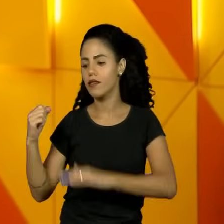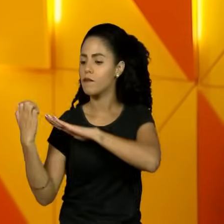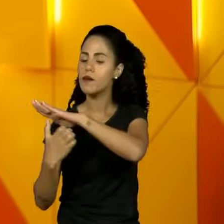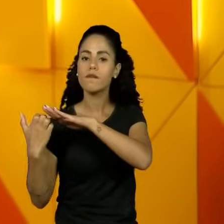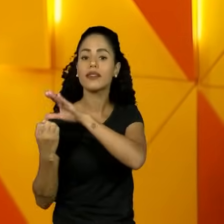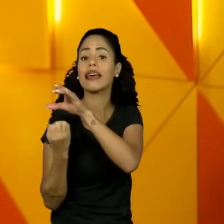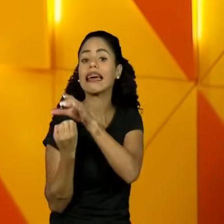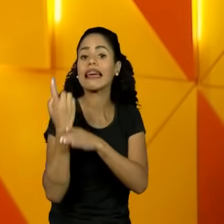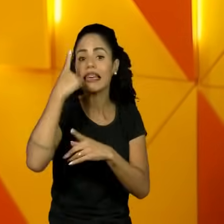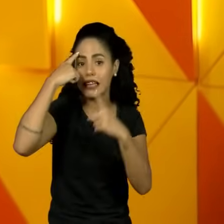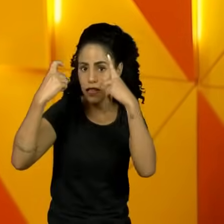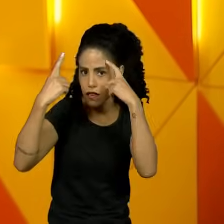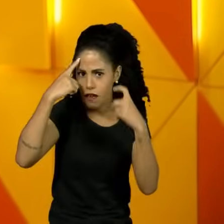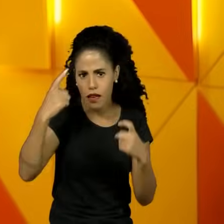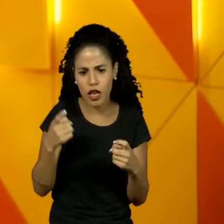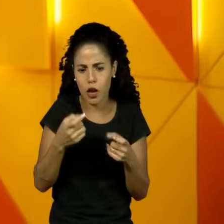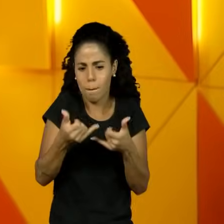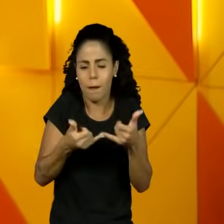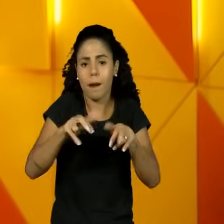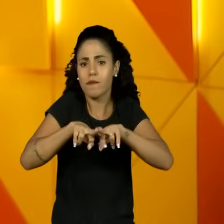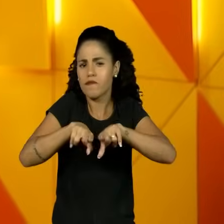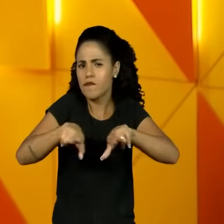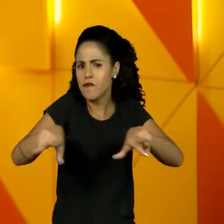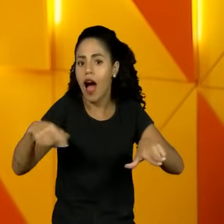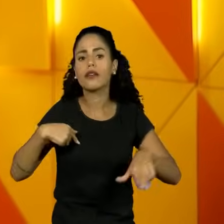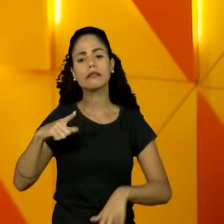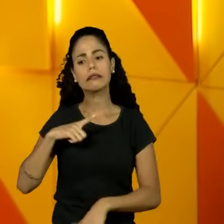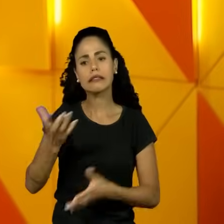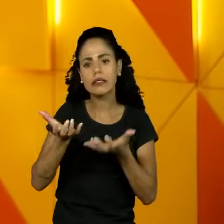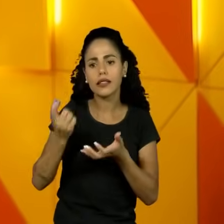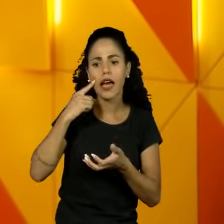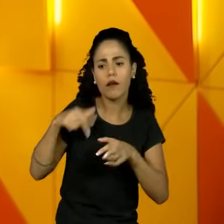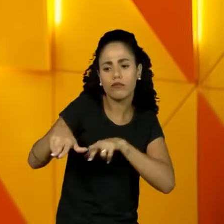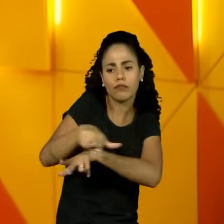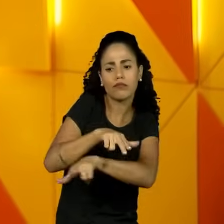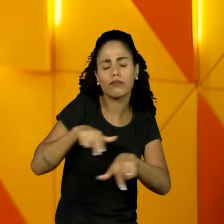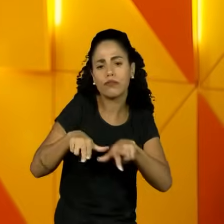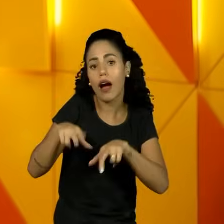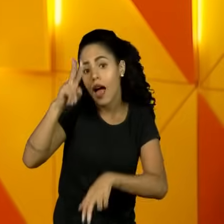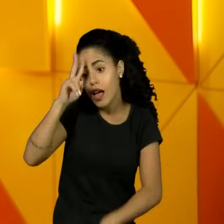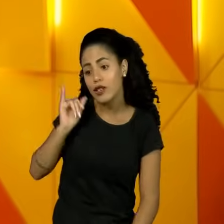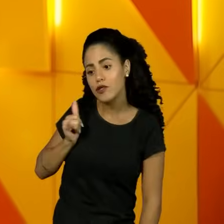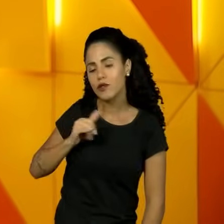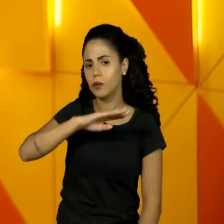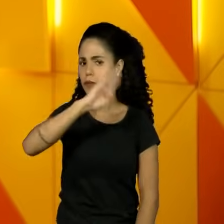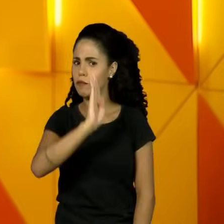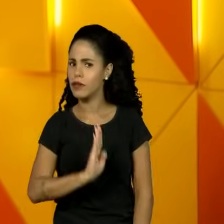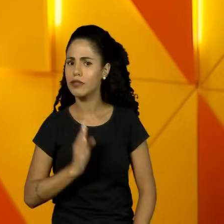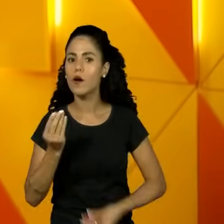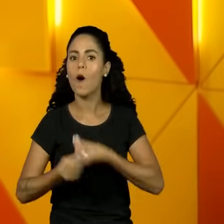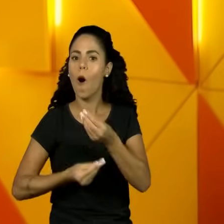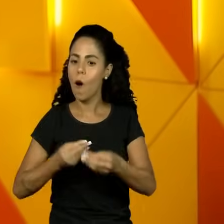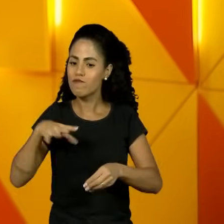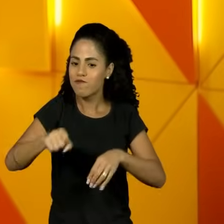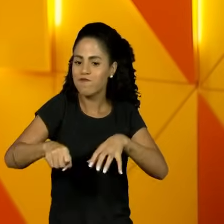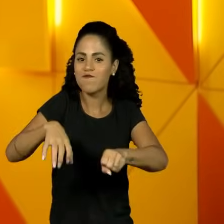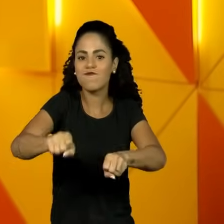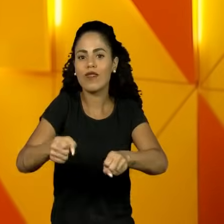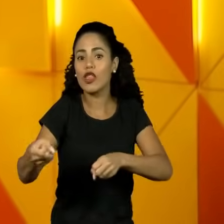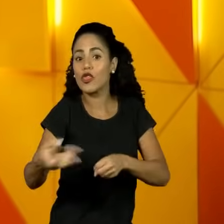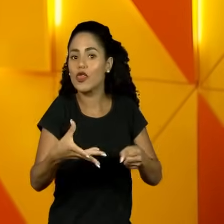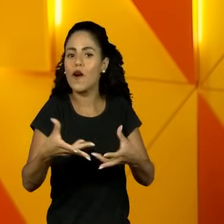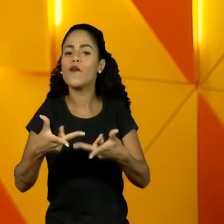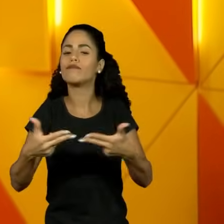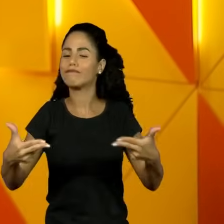de jogos e visando trazer mais representatividade, um pouco da história do nosso Brasil, ela vem ocupando esse cenário com